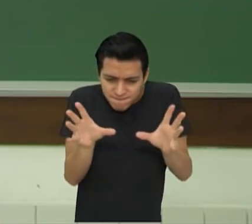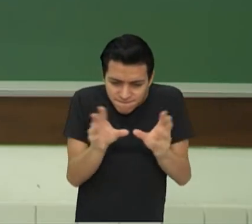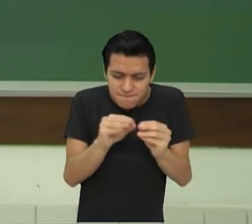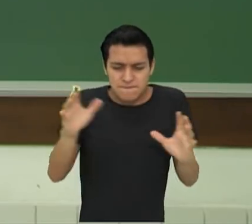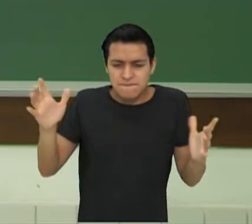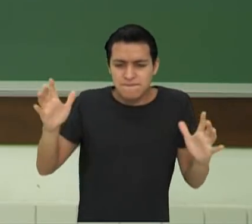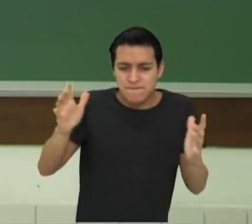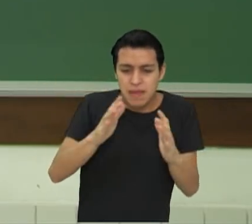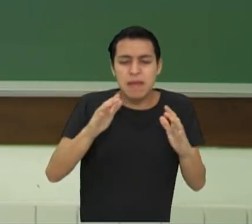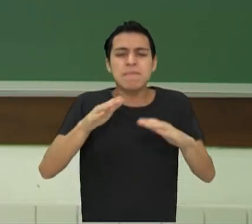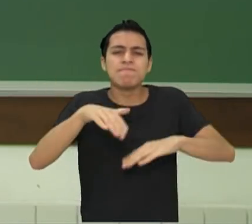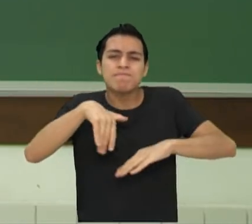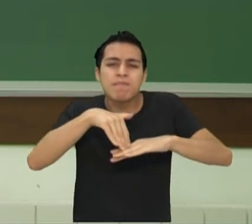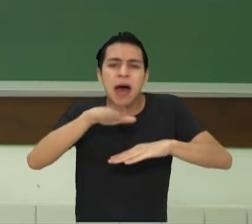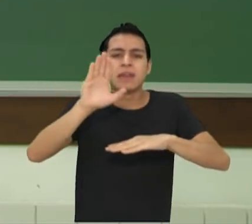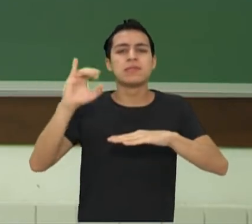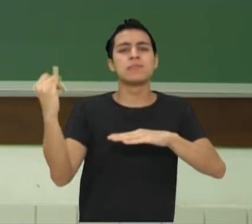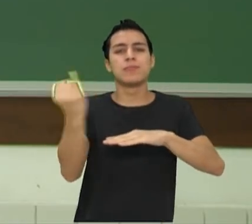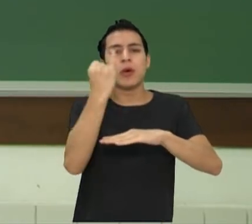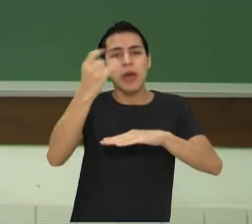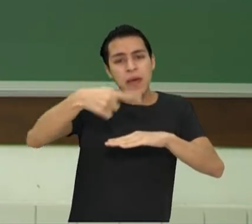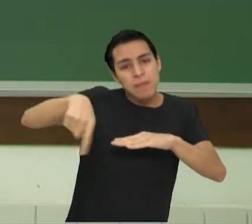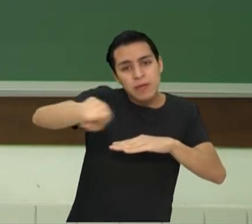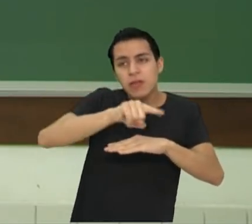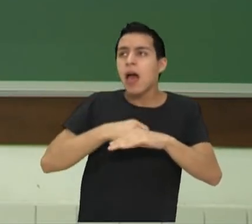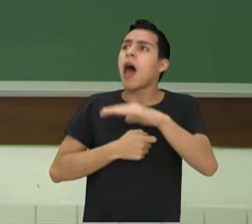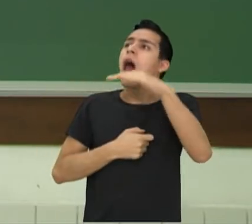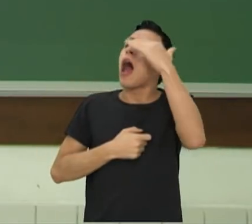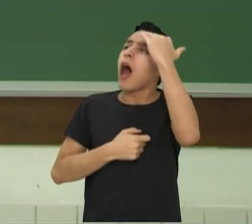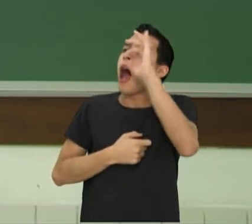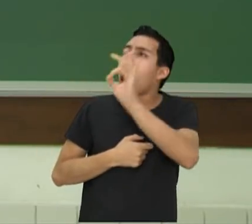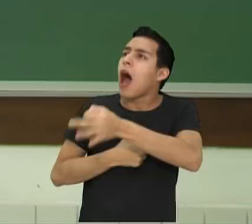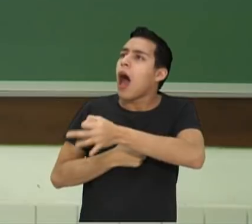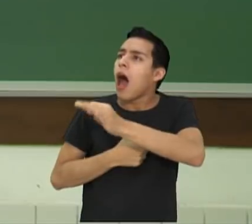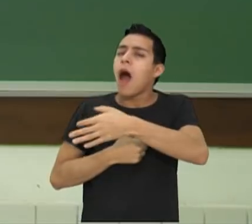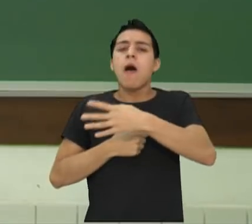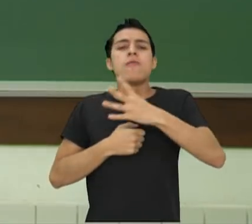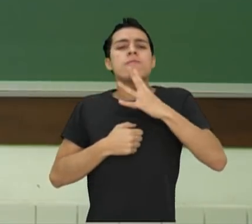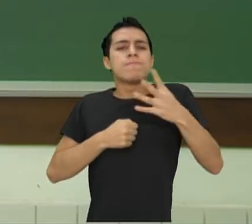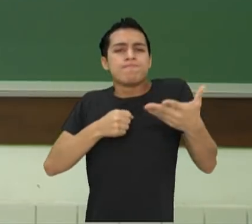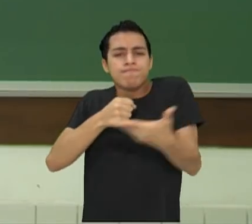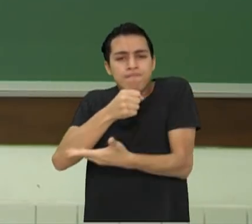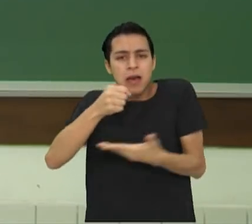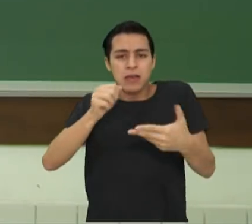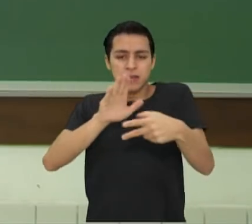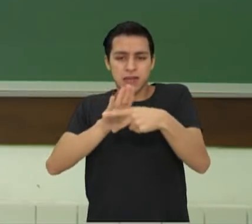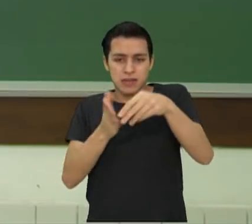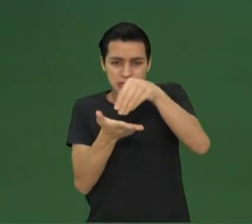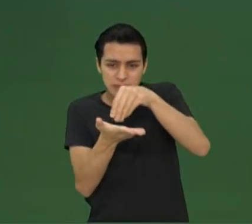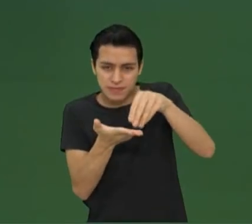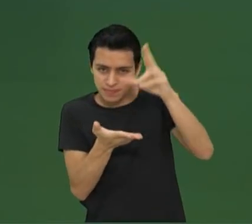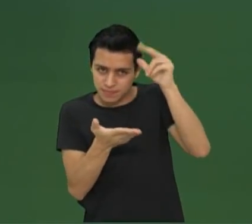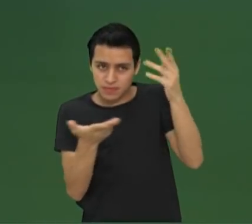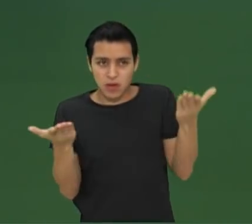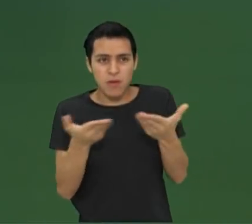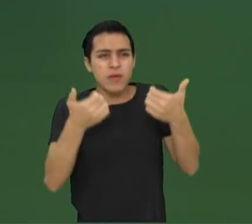tópicos mais importantes para que vocês tenham uma boa noção do jogo de xadrez. Então, hoje vamos falar sobre o